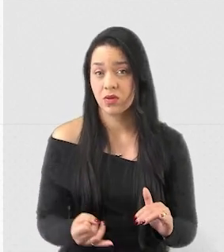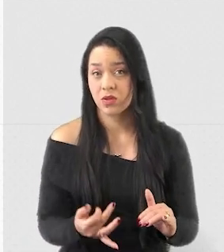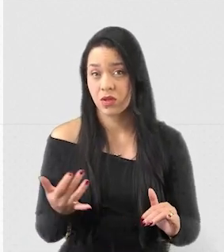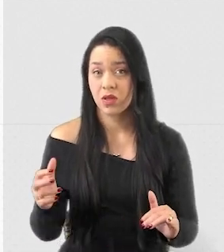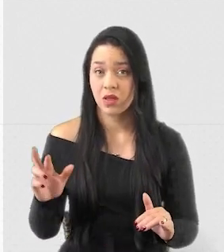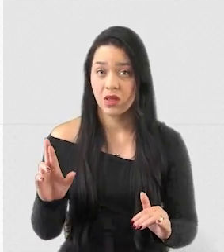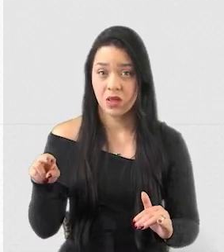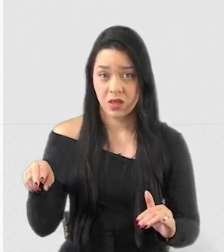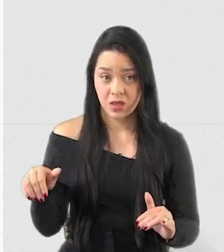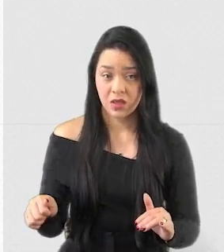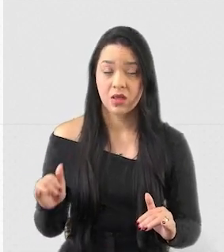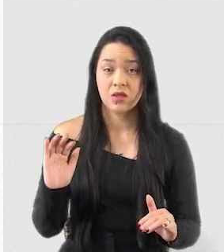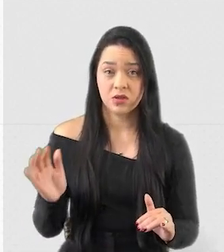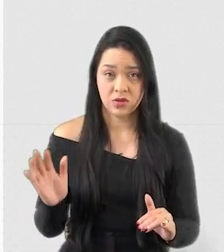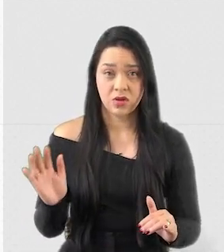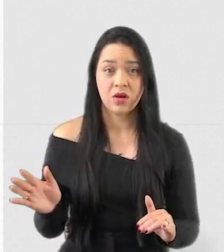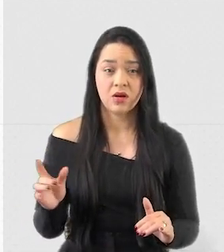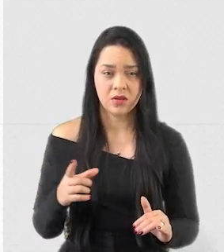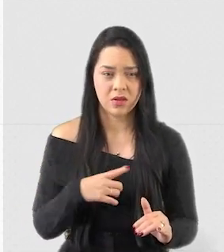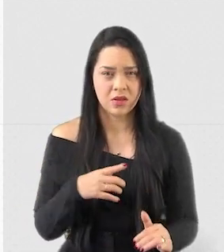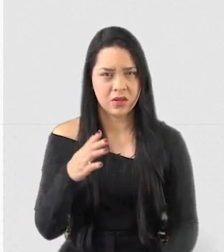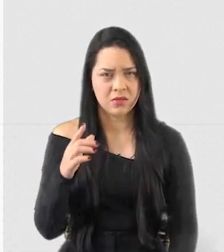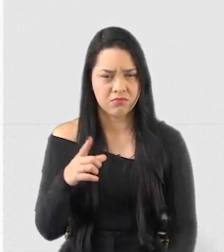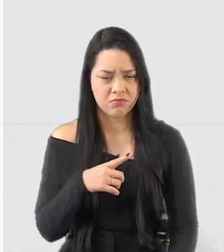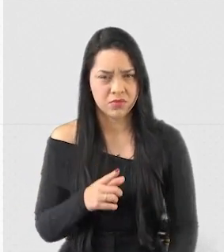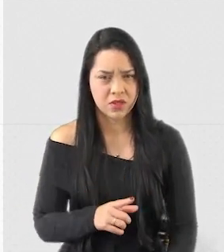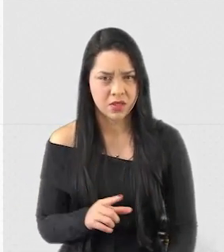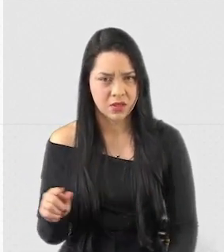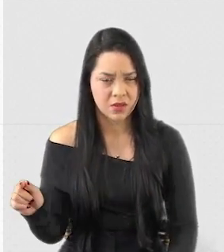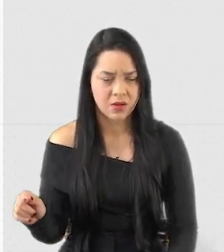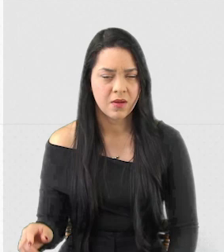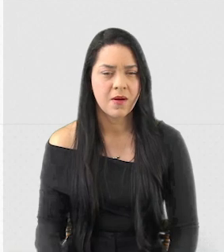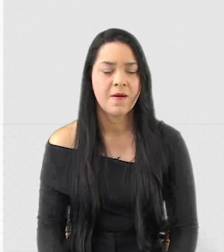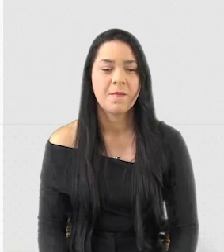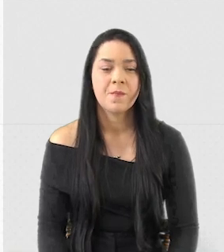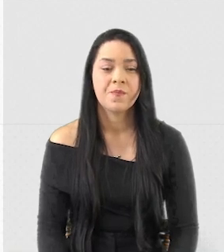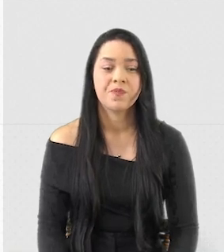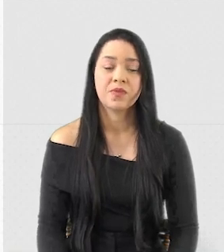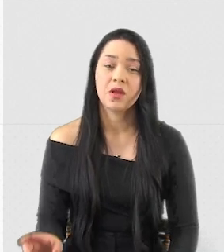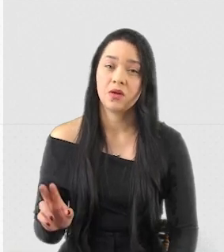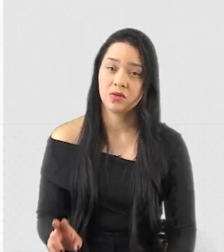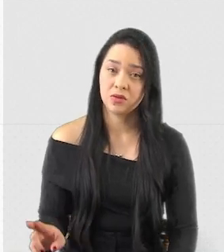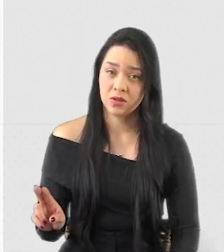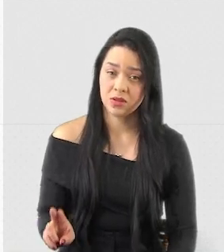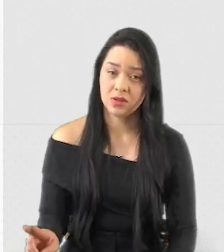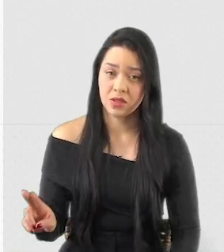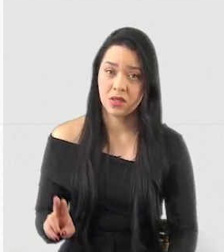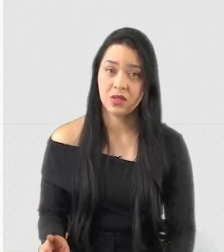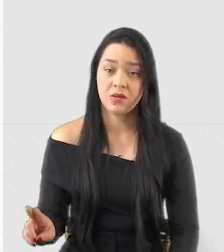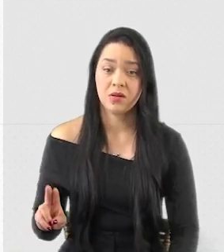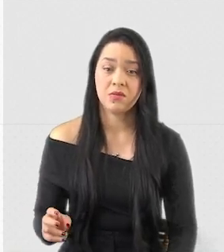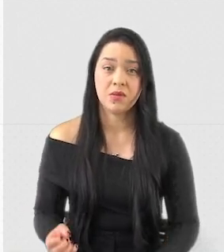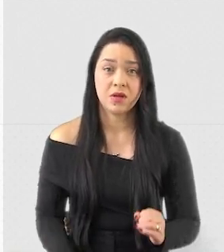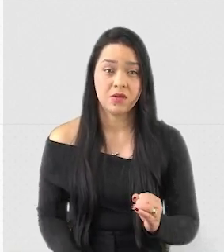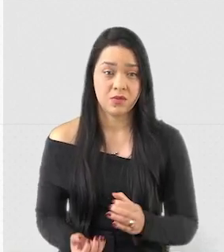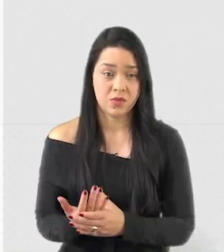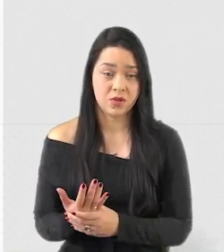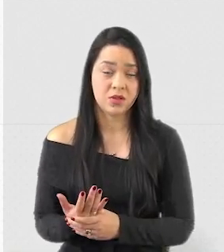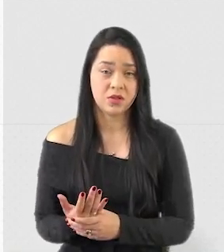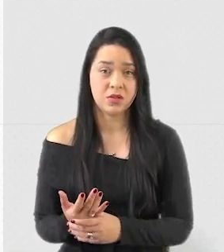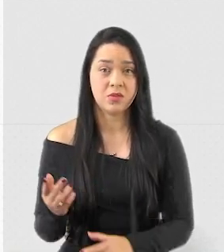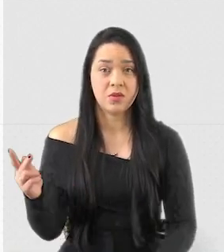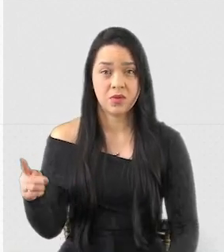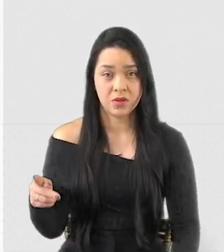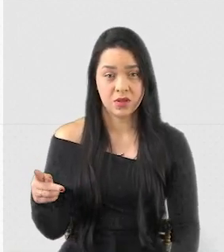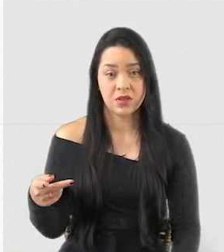RNA mensageiro já maduro, lembra? Que saiu do núcleo celular, é utilizada para produzir uma